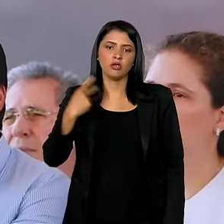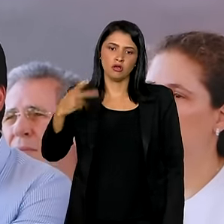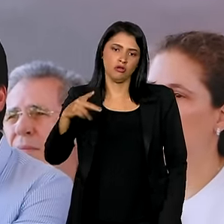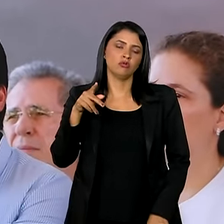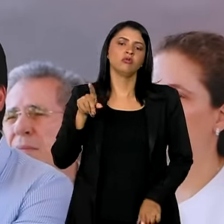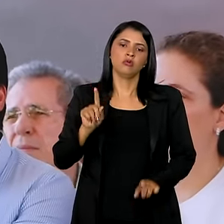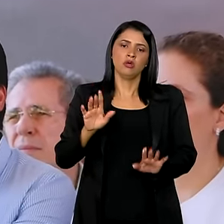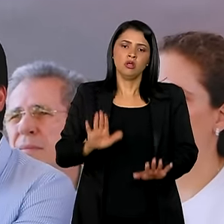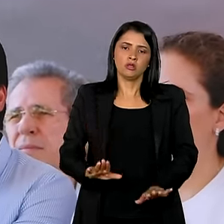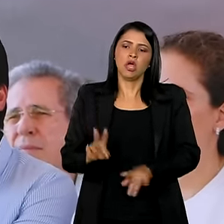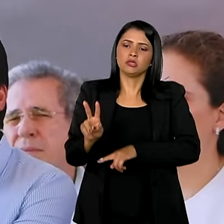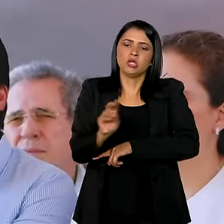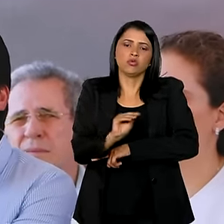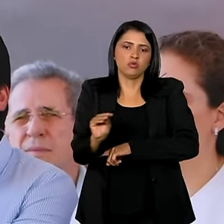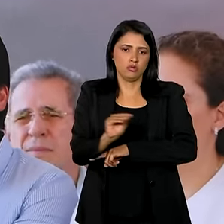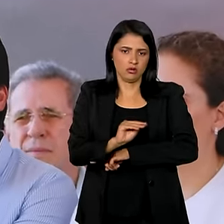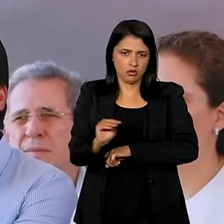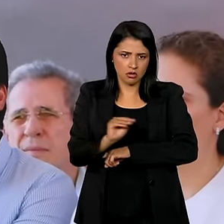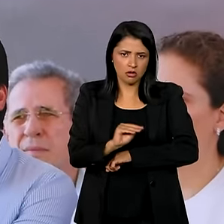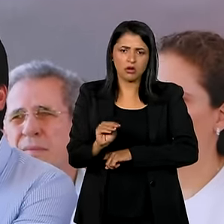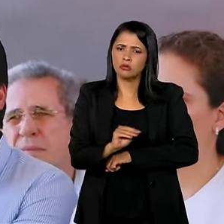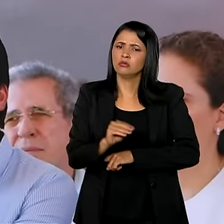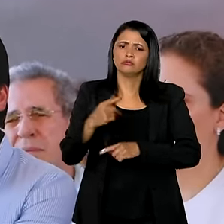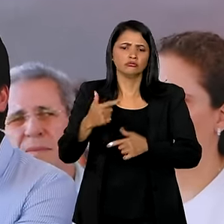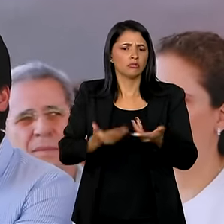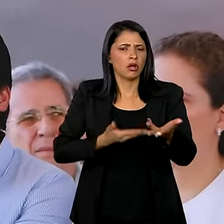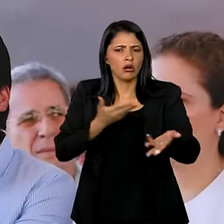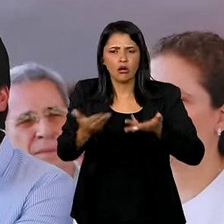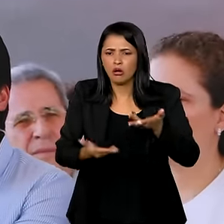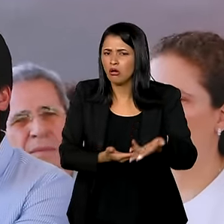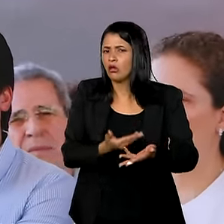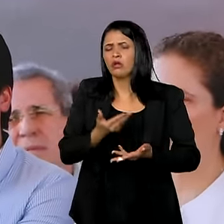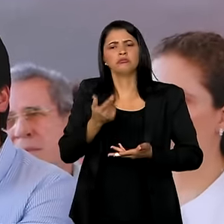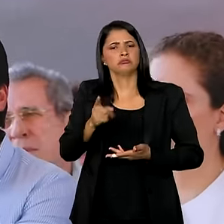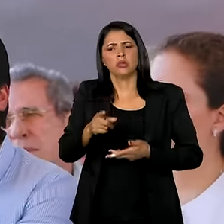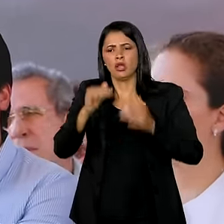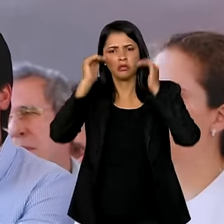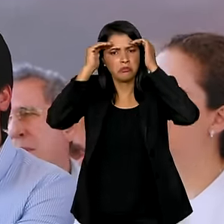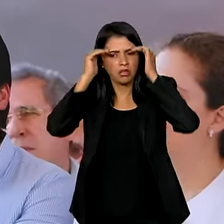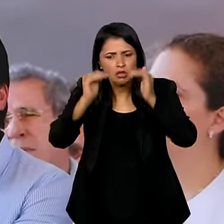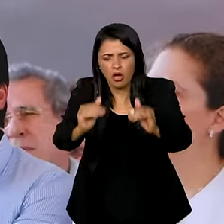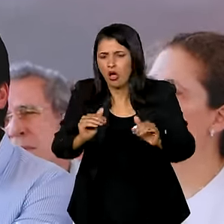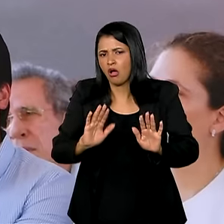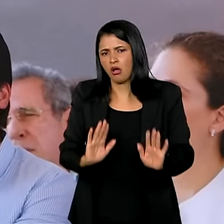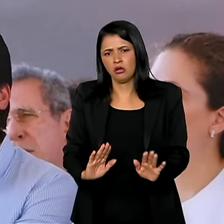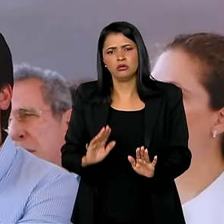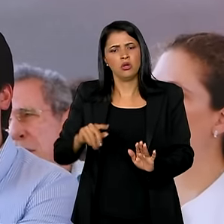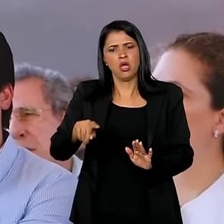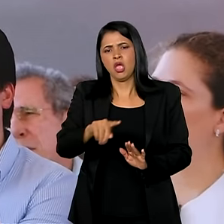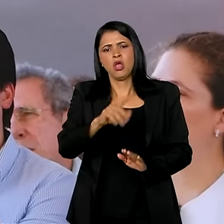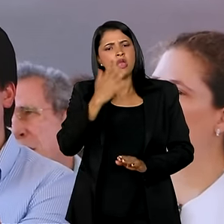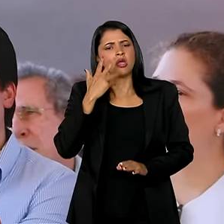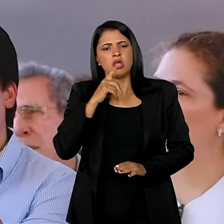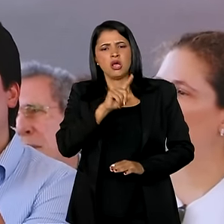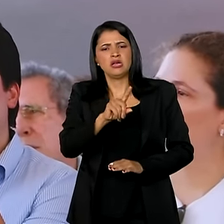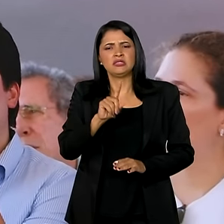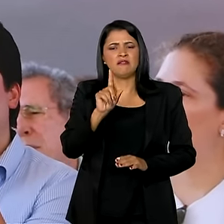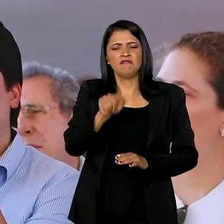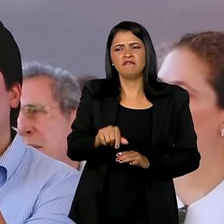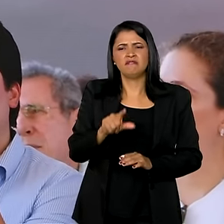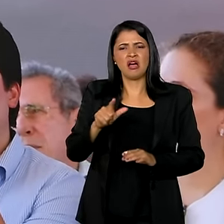filhas estão sendo cuidados, estão sendo tratados, estão sendo respeitados e que não são crianças que vão